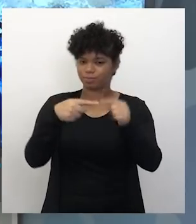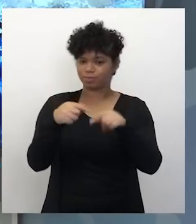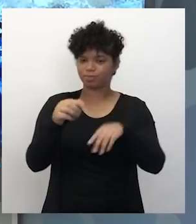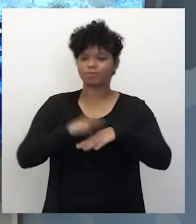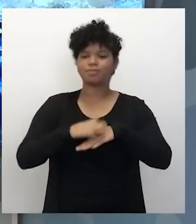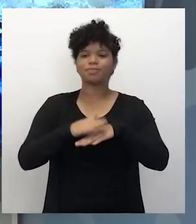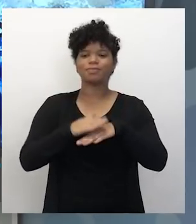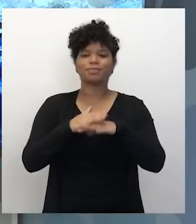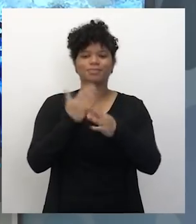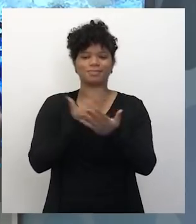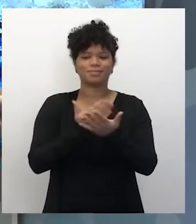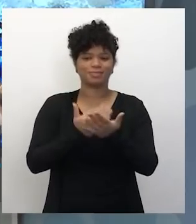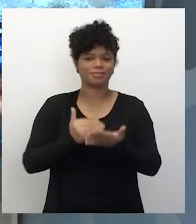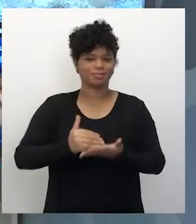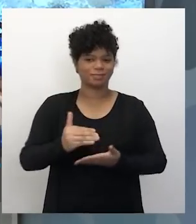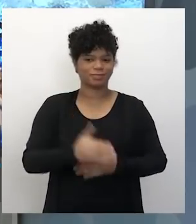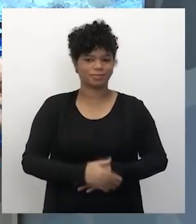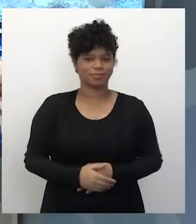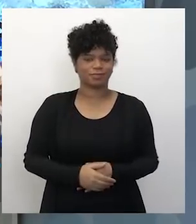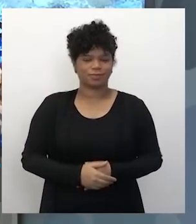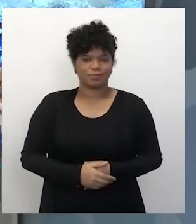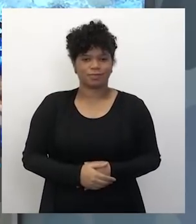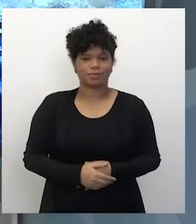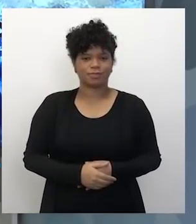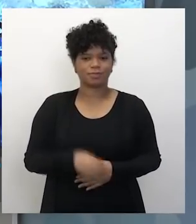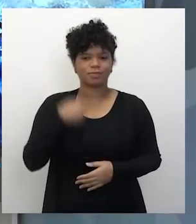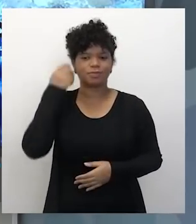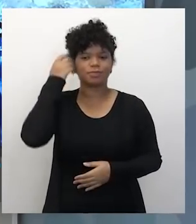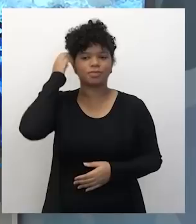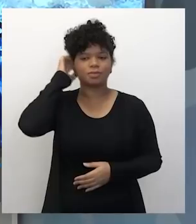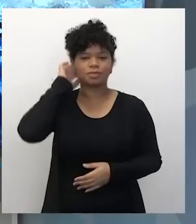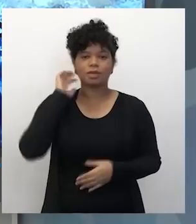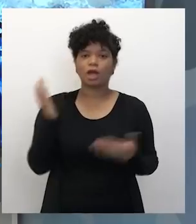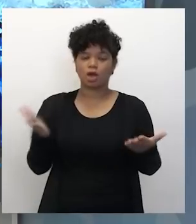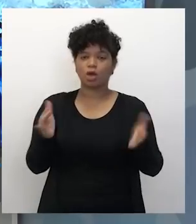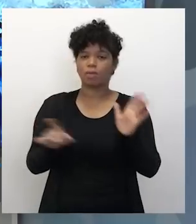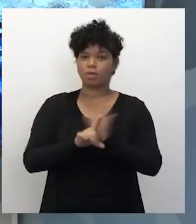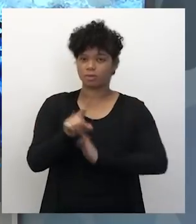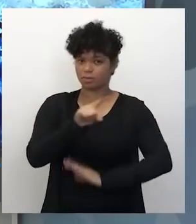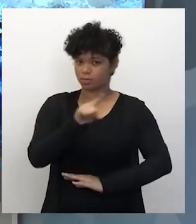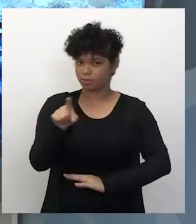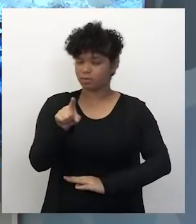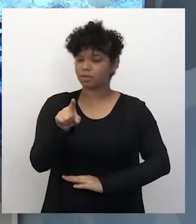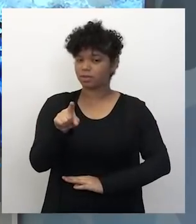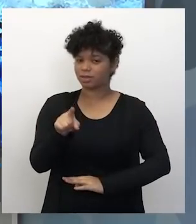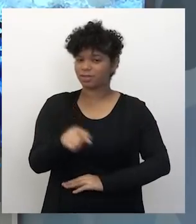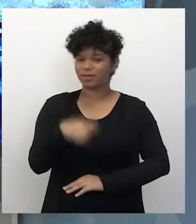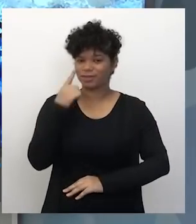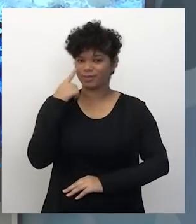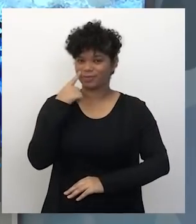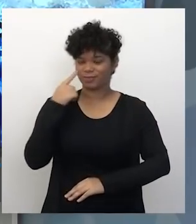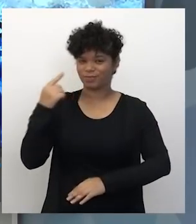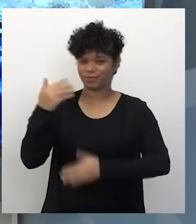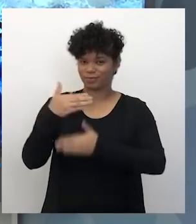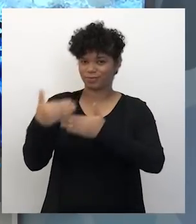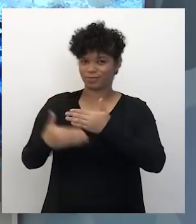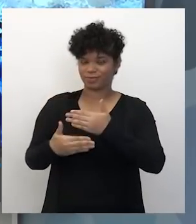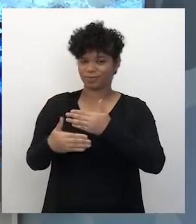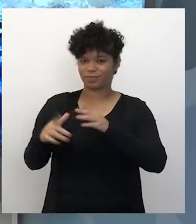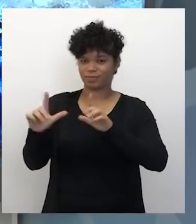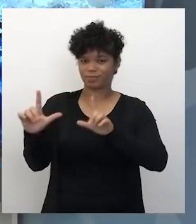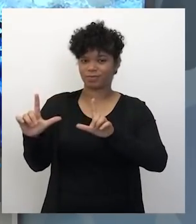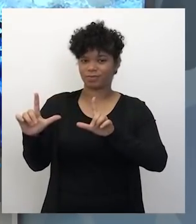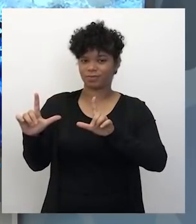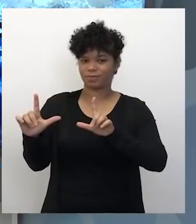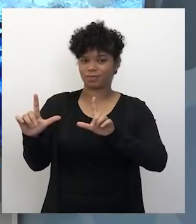o andamento da aula. E agora sim, eu vou deixar essa pergunta para vocês na tela, dá uma olhadinha. E vou